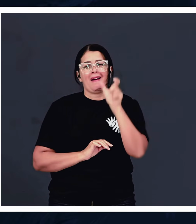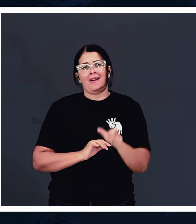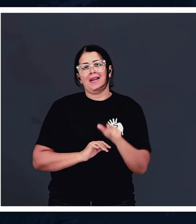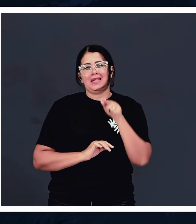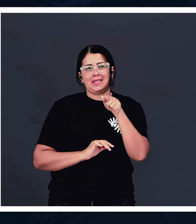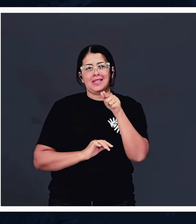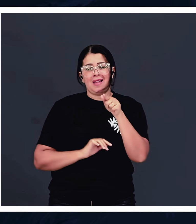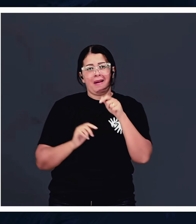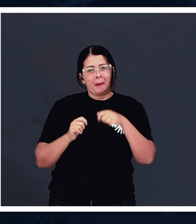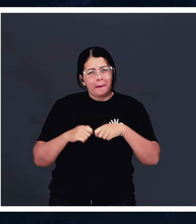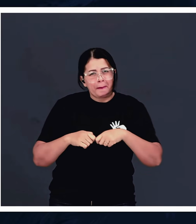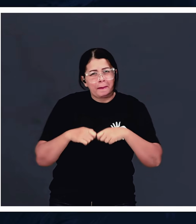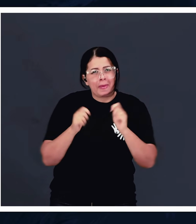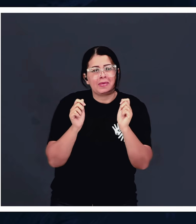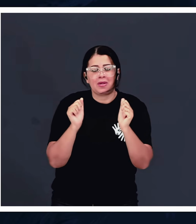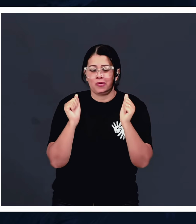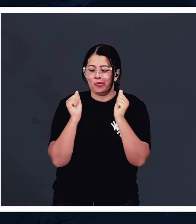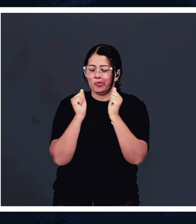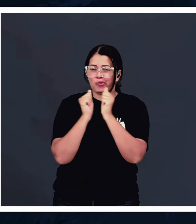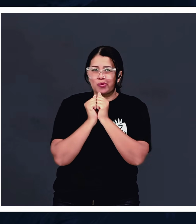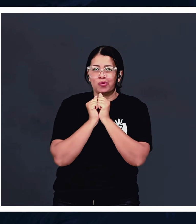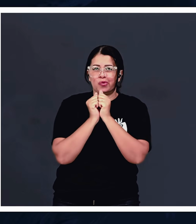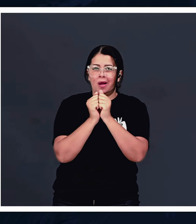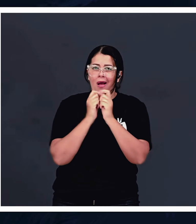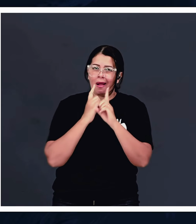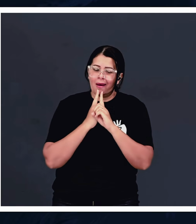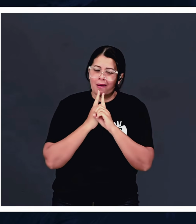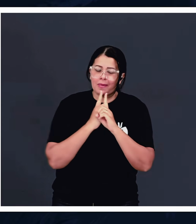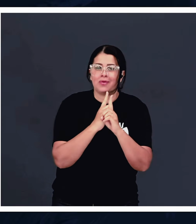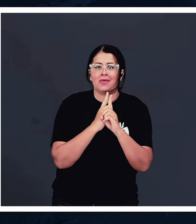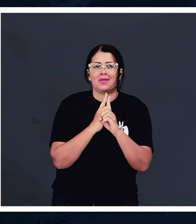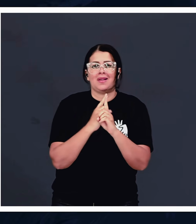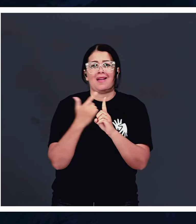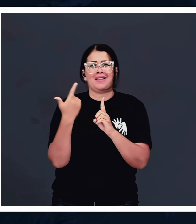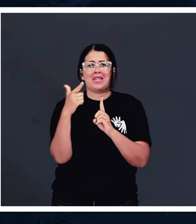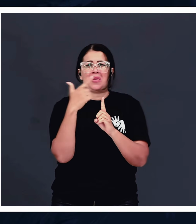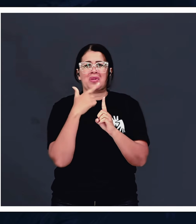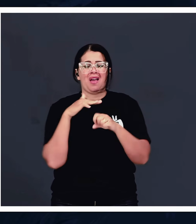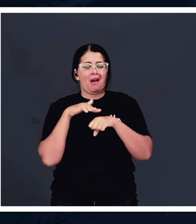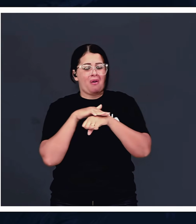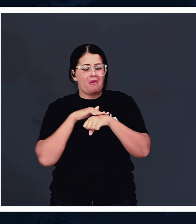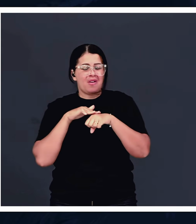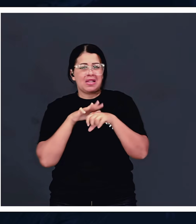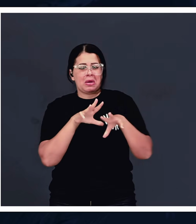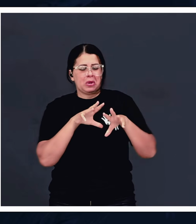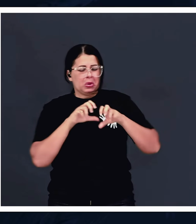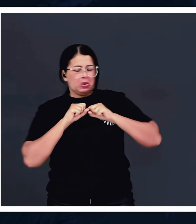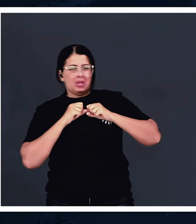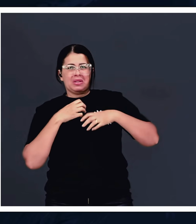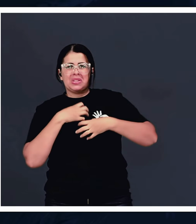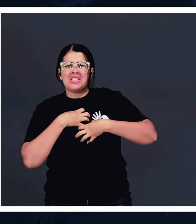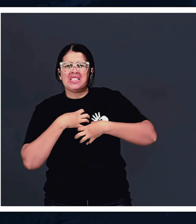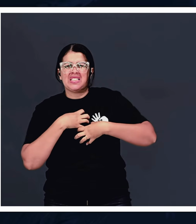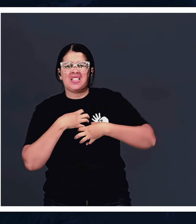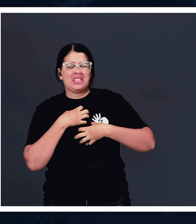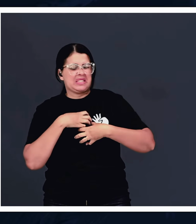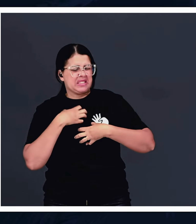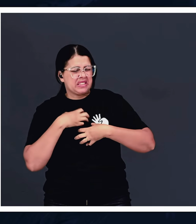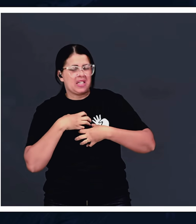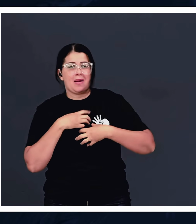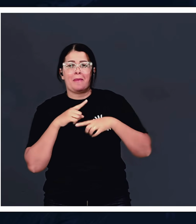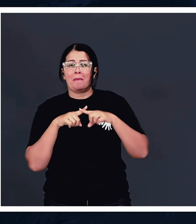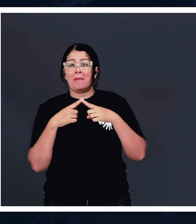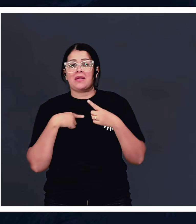dessa permissão de estar próximo daquela pessoa, sem ter essa conversa, contamine a sua vida.